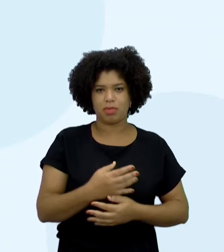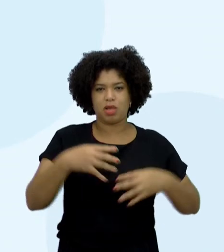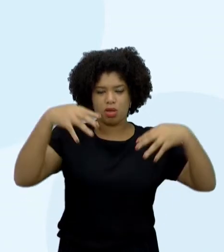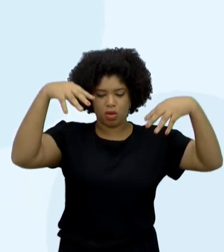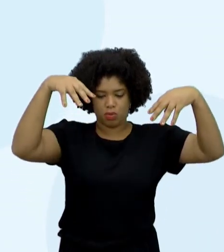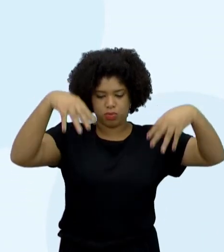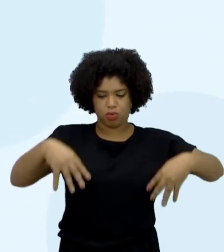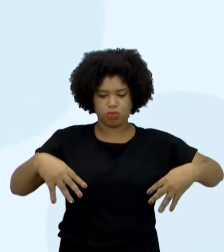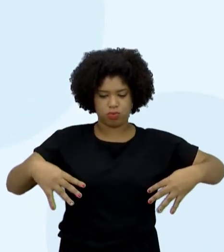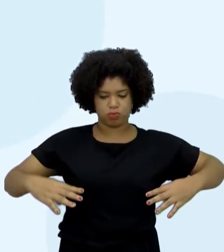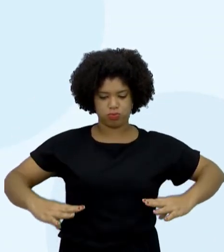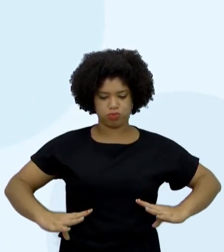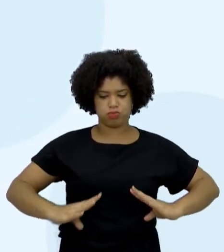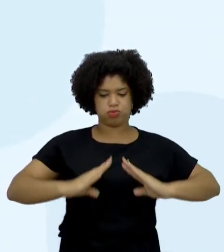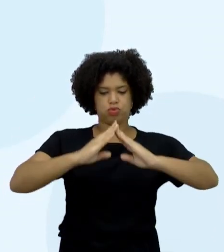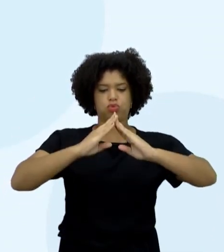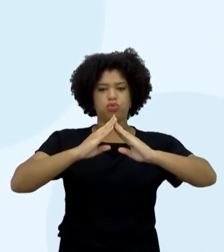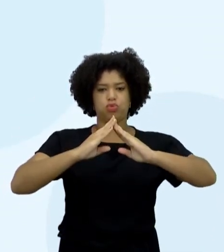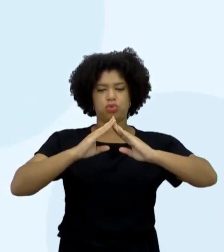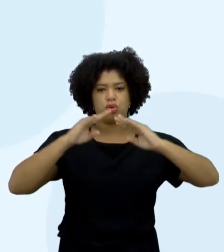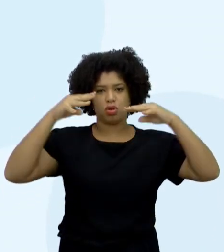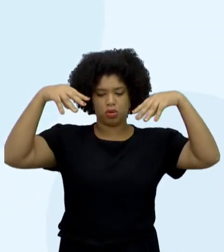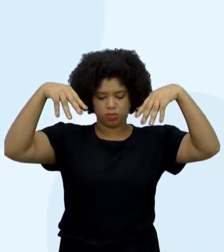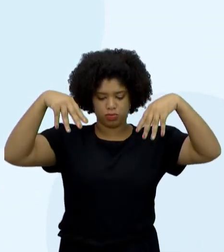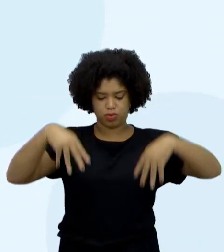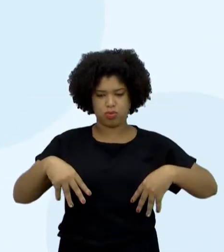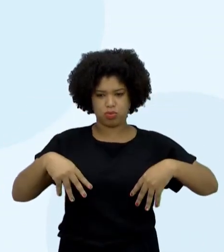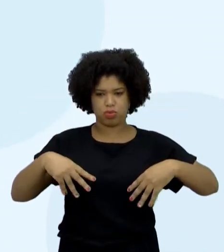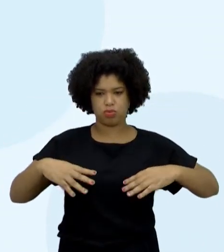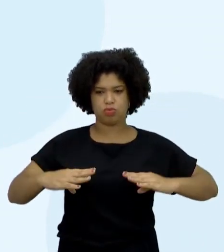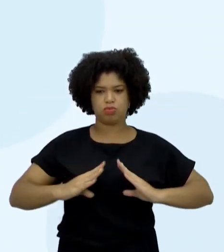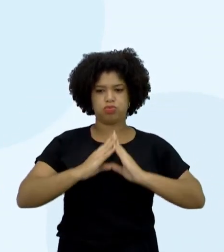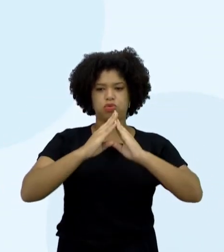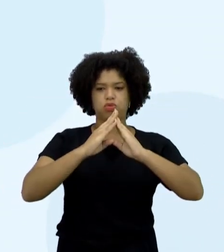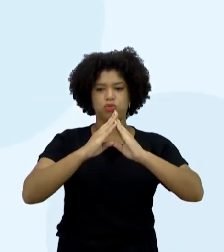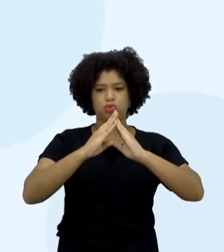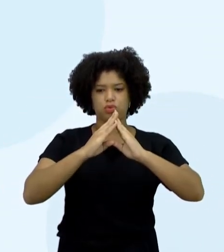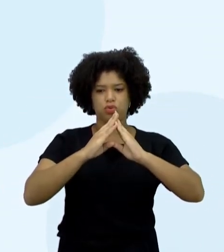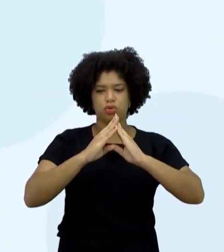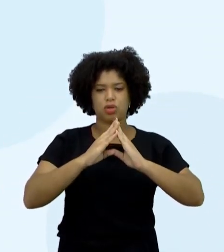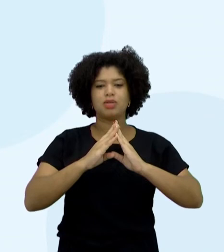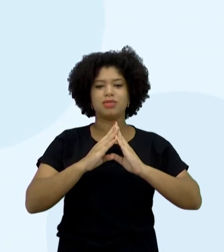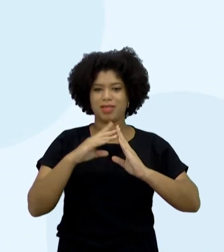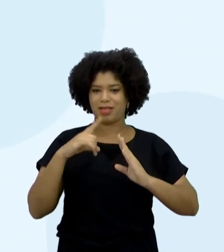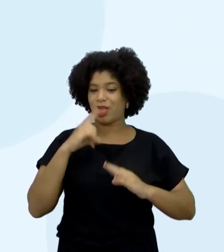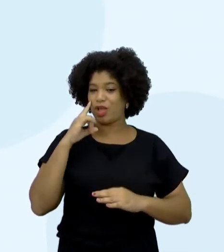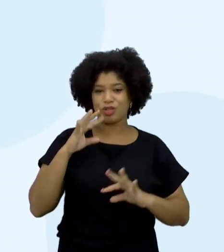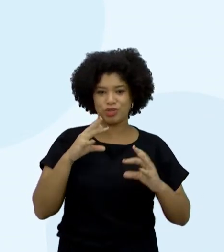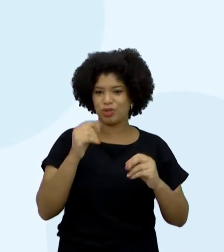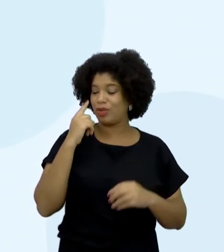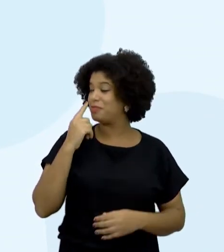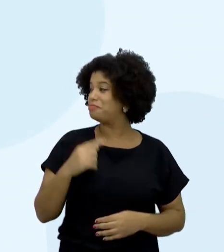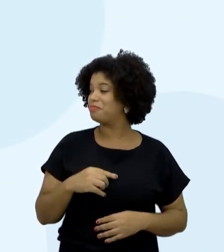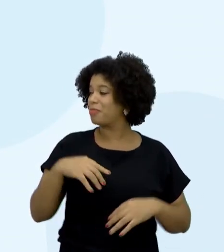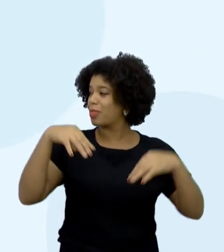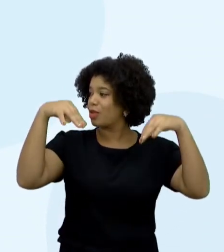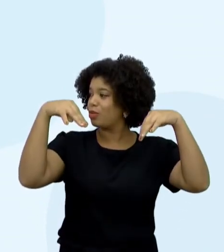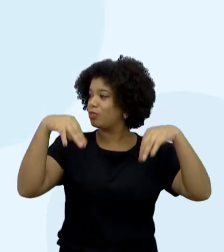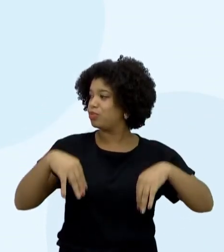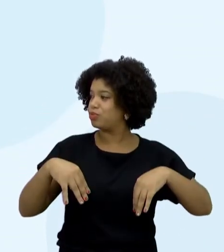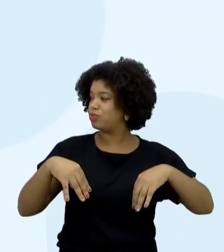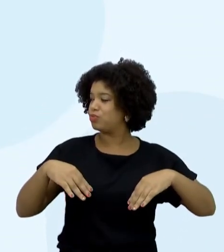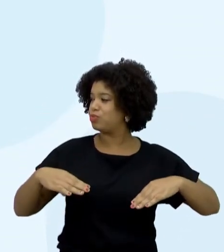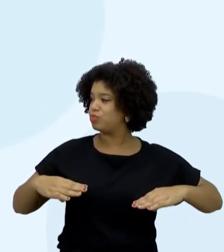conseguir imaginar, aí com a sua imaginação fértil, todos que você imaginar, todos eles vão se juntar